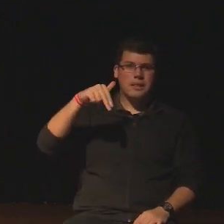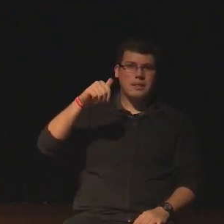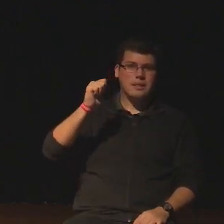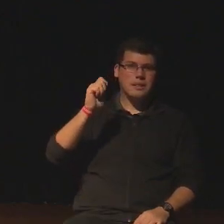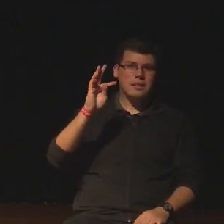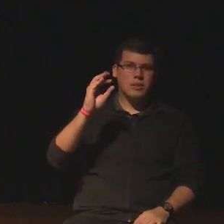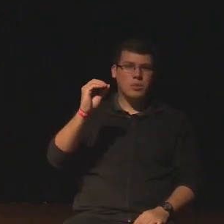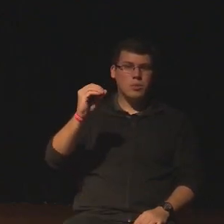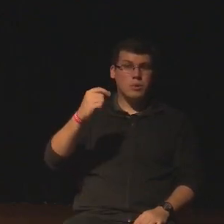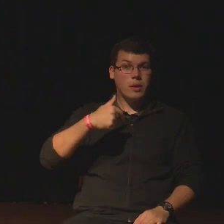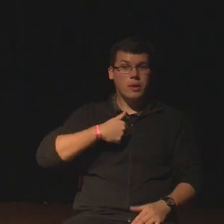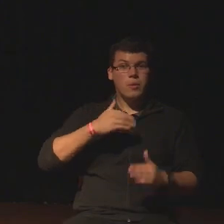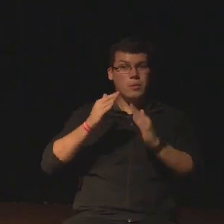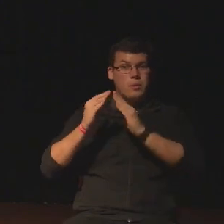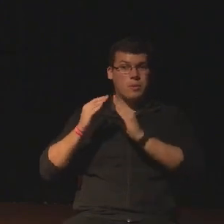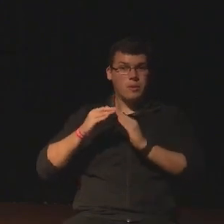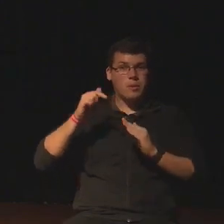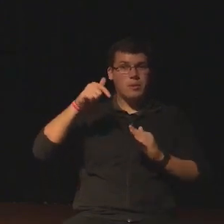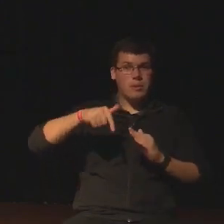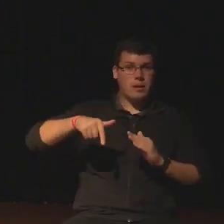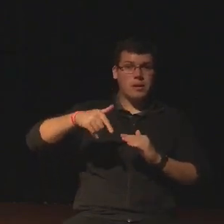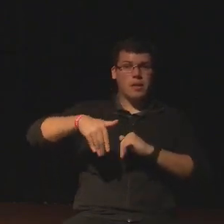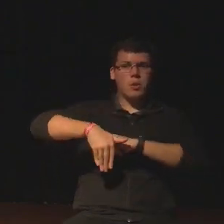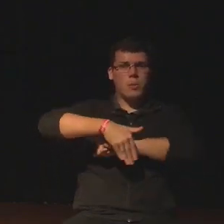na 9 de julho também.